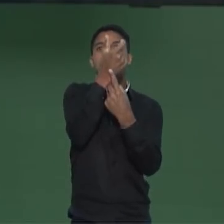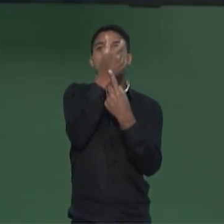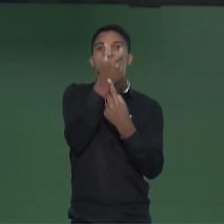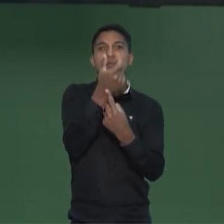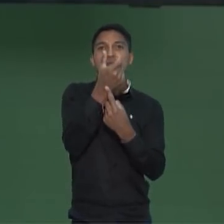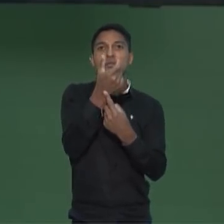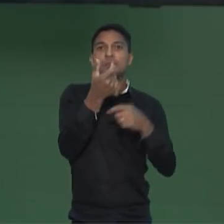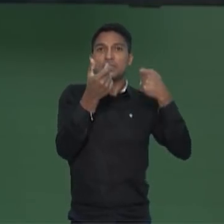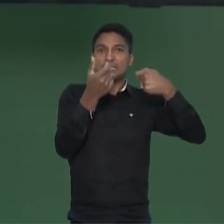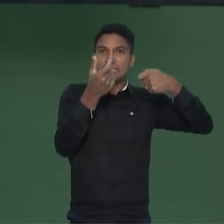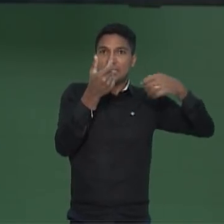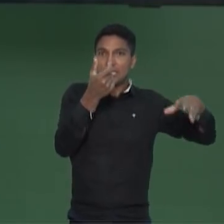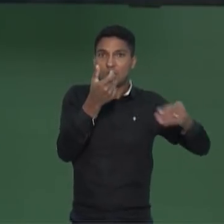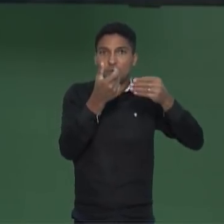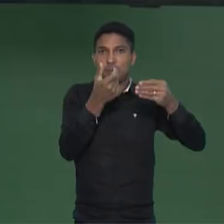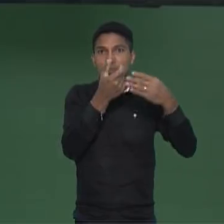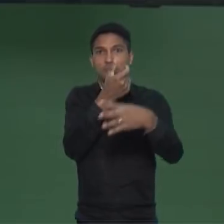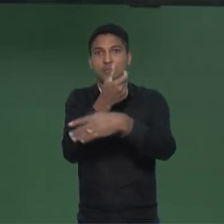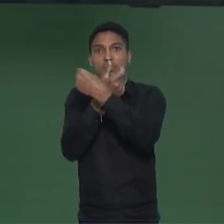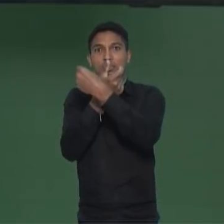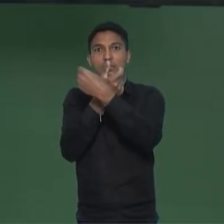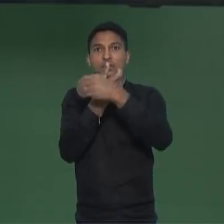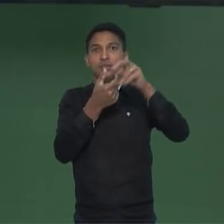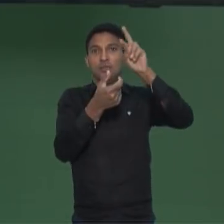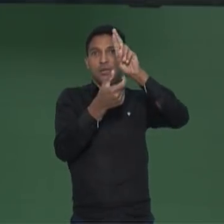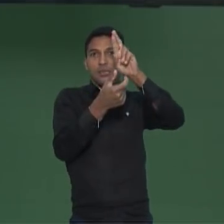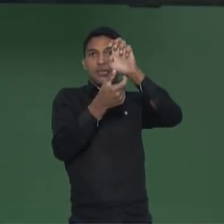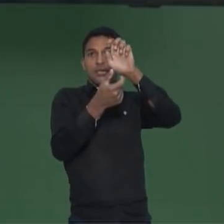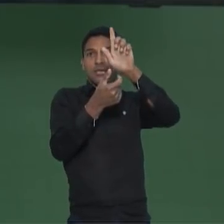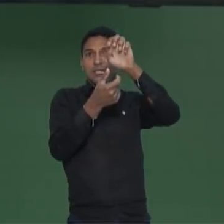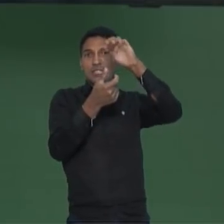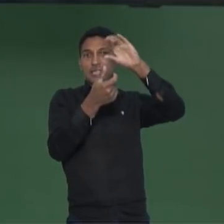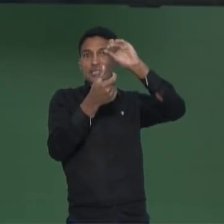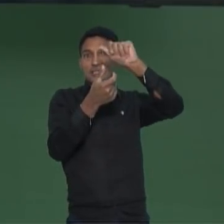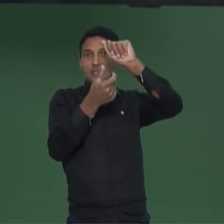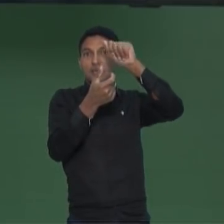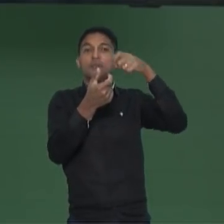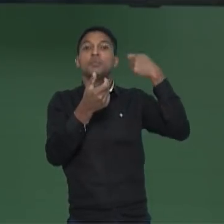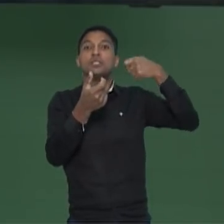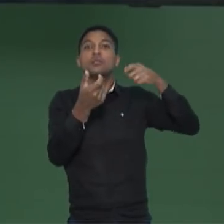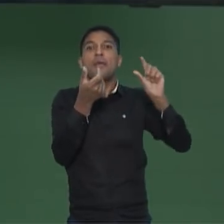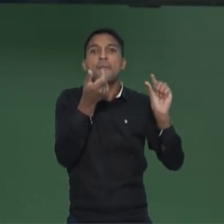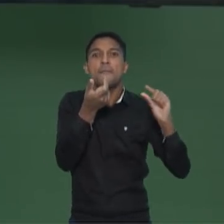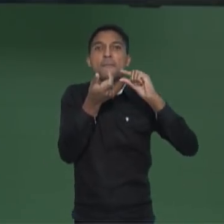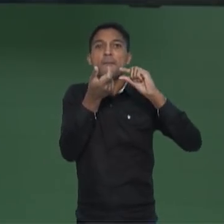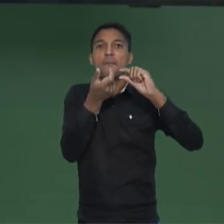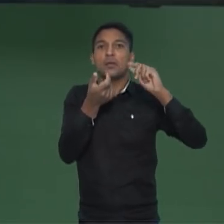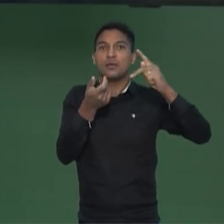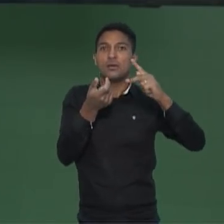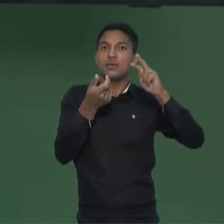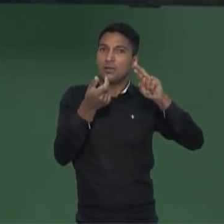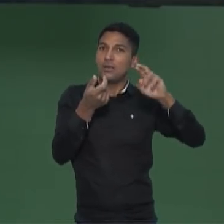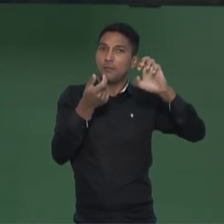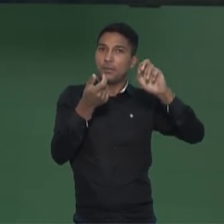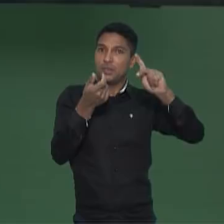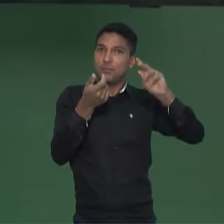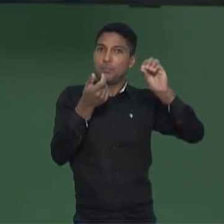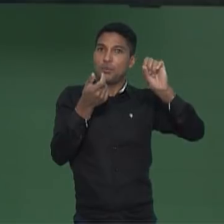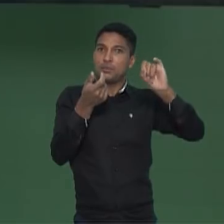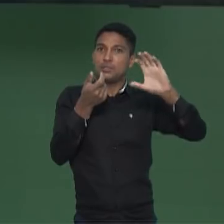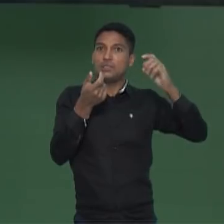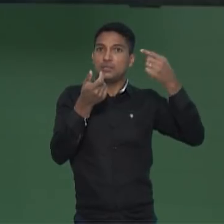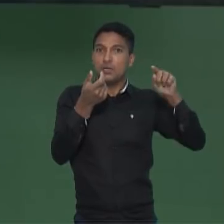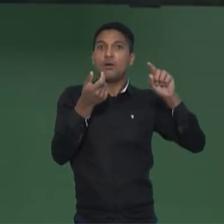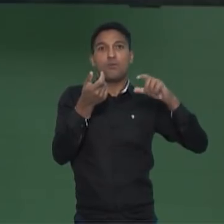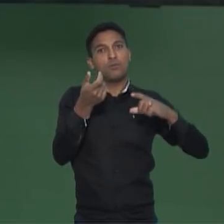análise, falar de regência, é também falar de preposições. Analisar a regência de um verbo é analisar também a presença